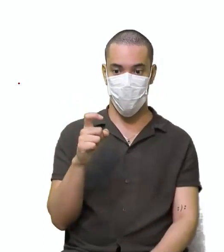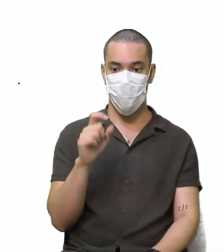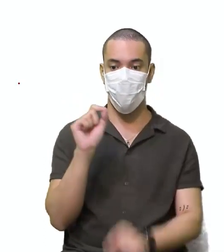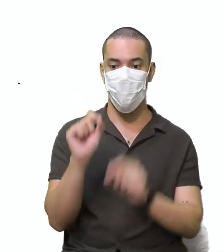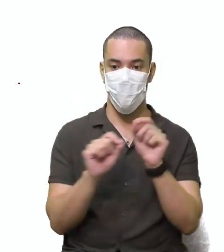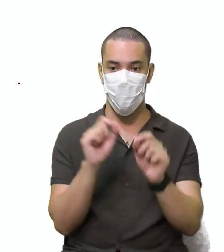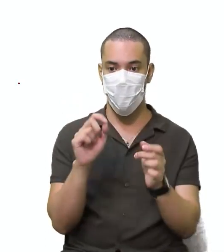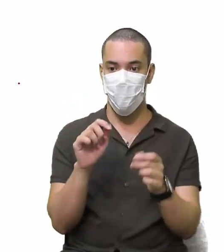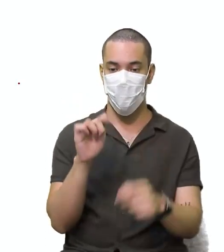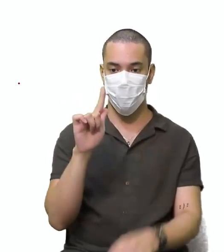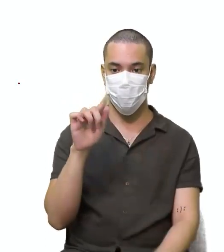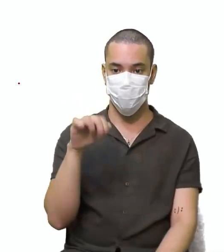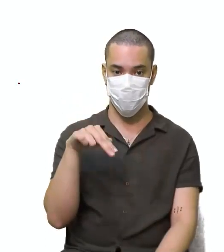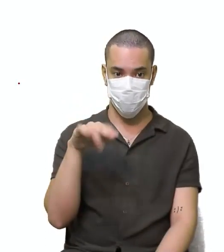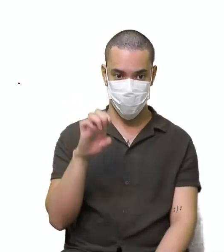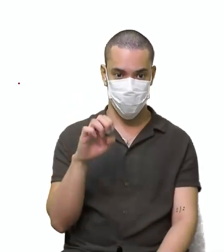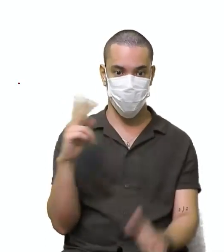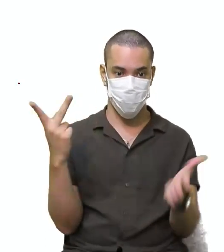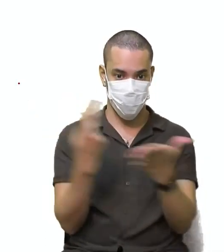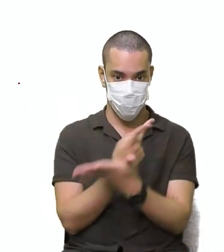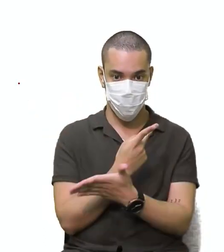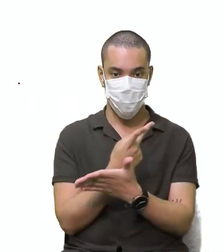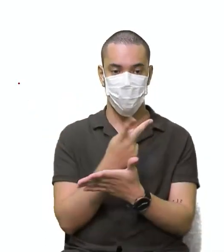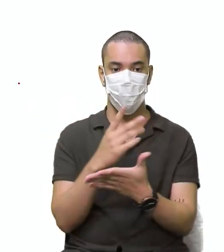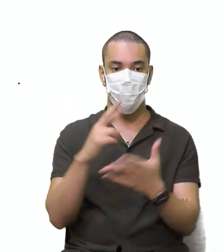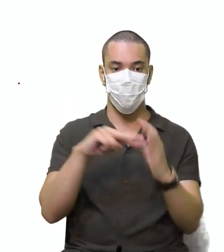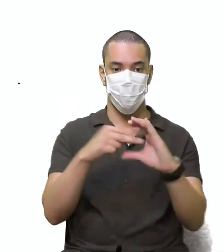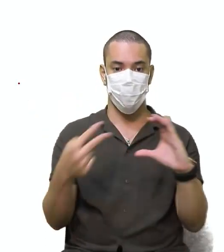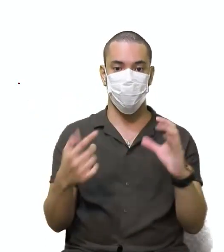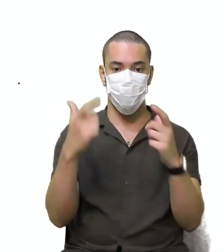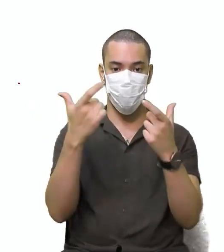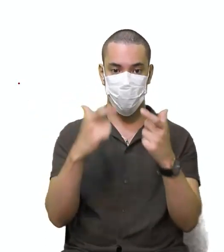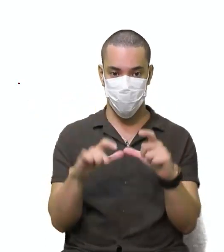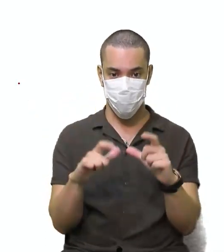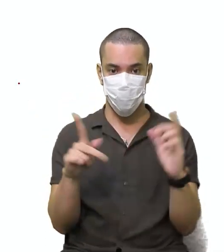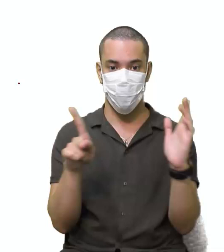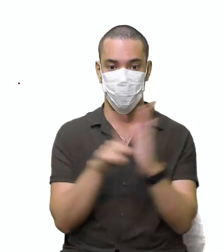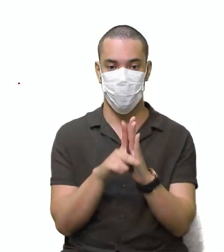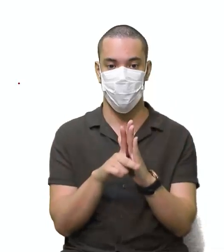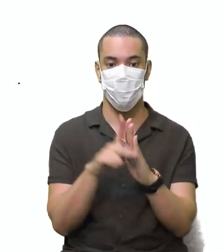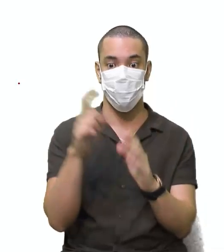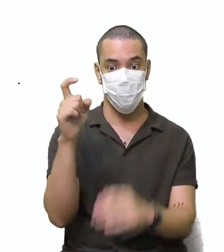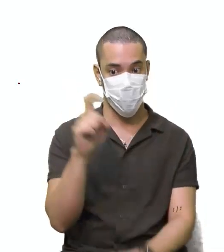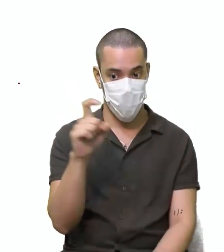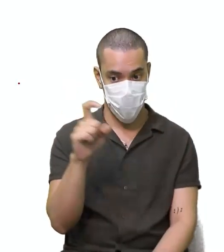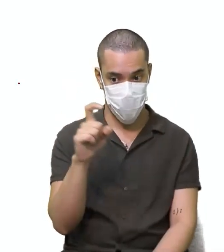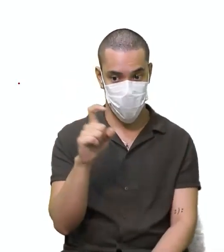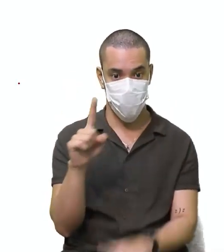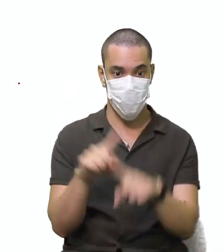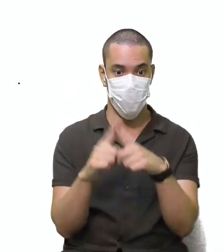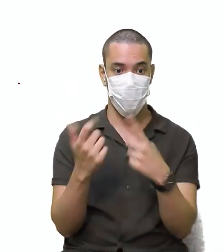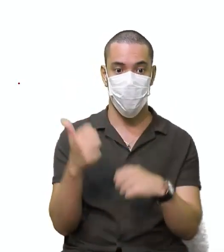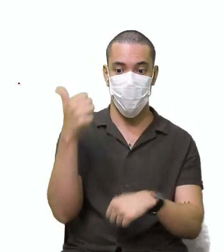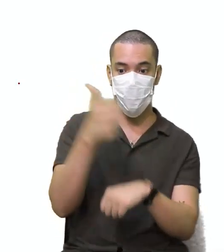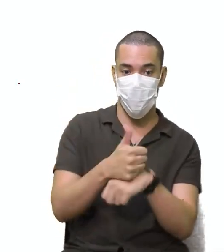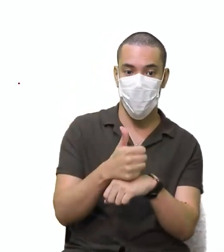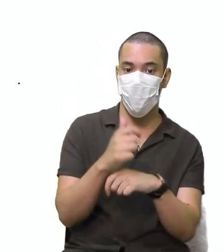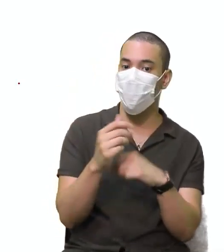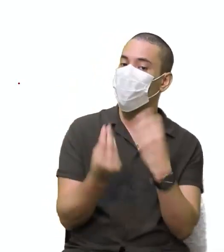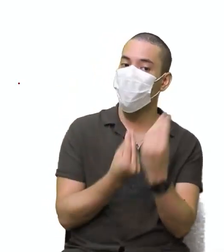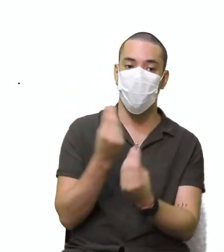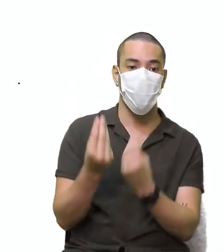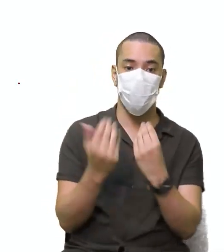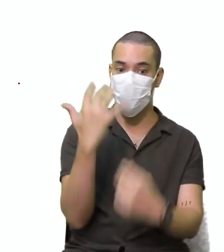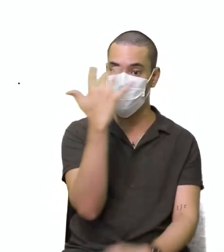gene responsável pelo daltonismo está presente em um locus gênico do cromossomo X. Sobre o daltonismo, é correto afirmar